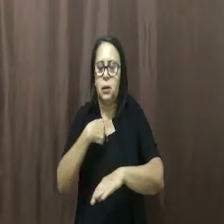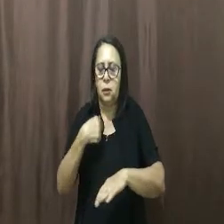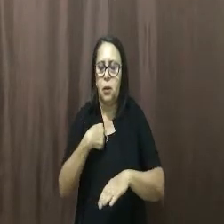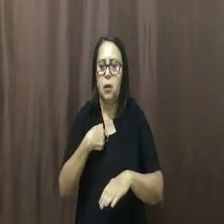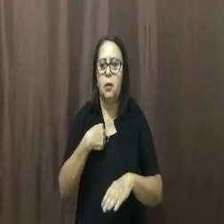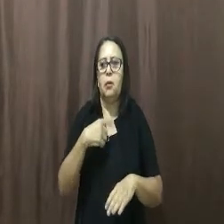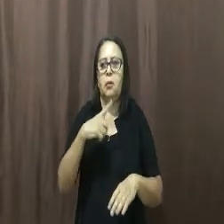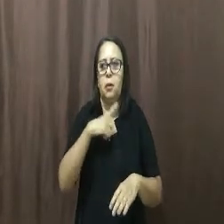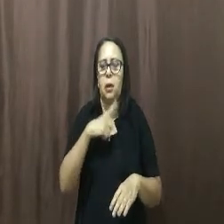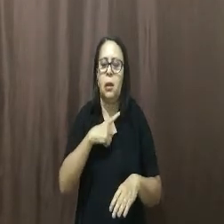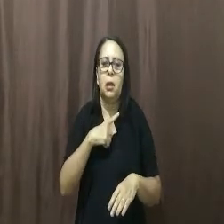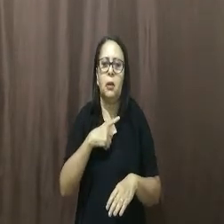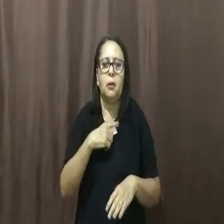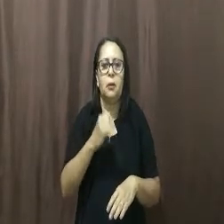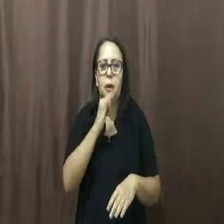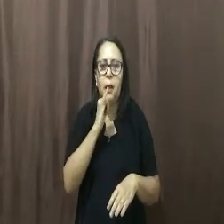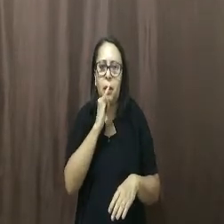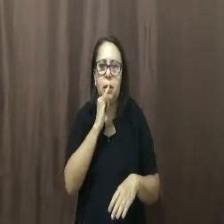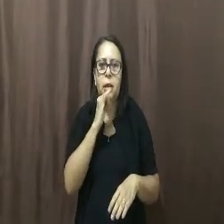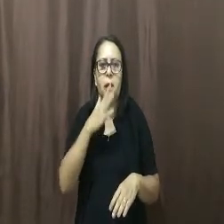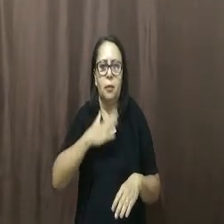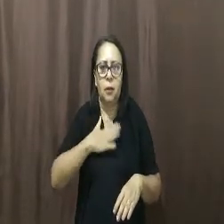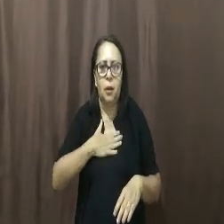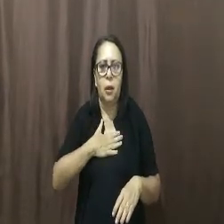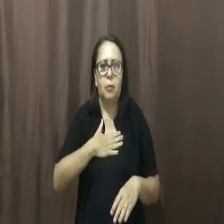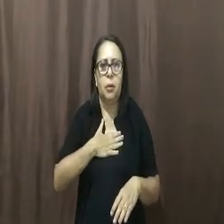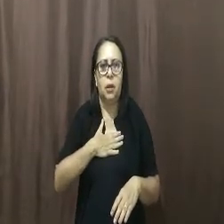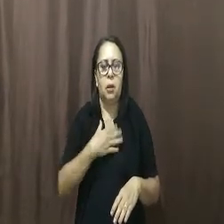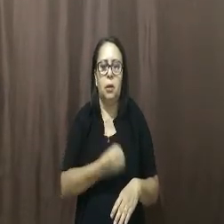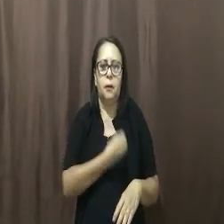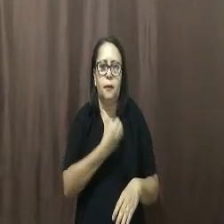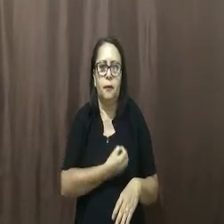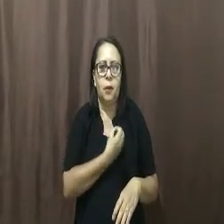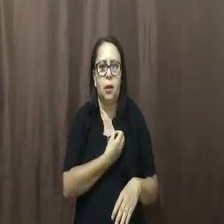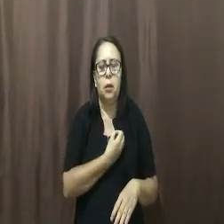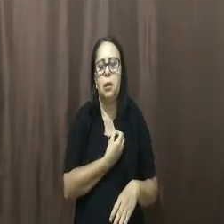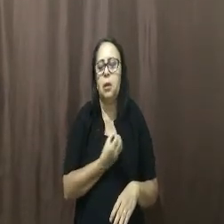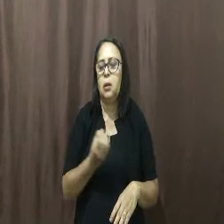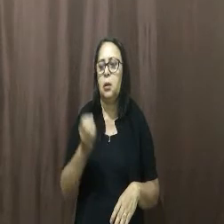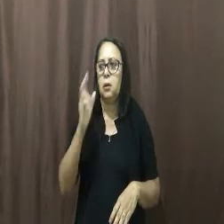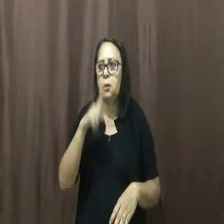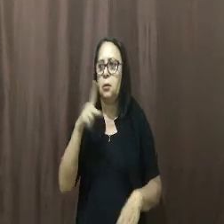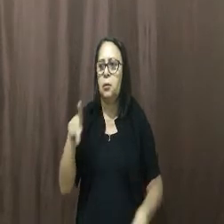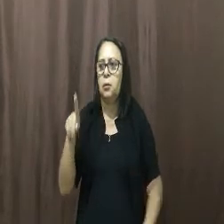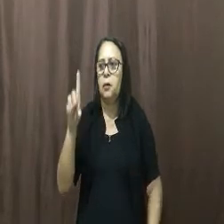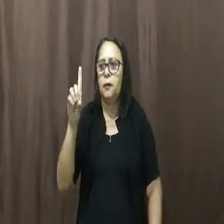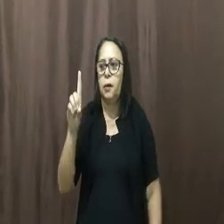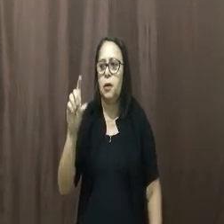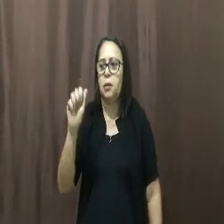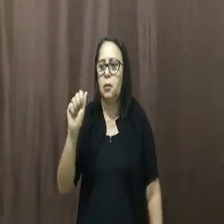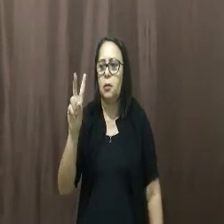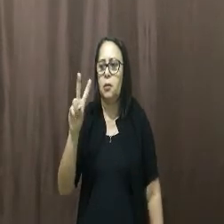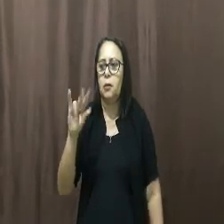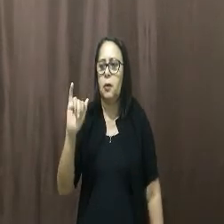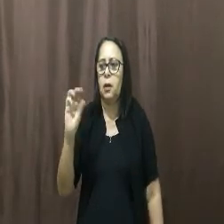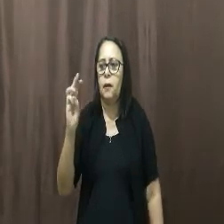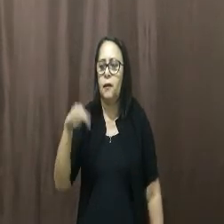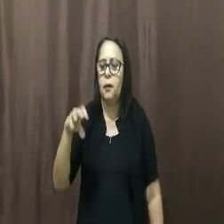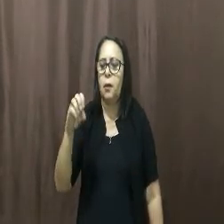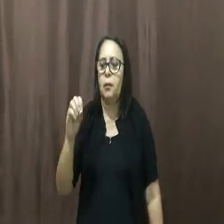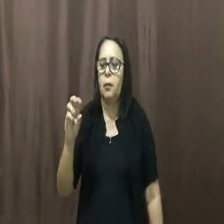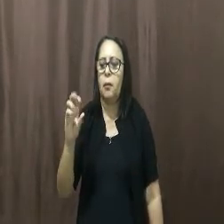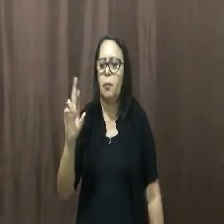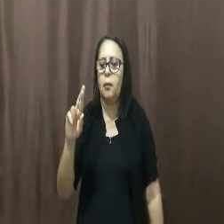tenho exemplos disso, né, em relação à minha vida, e o professor